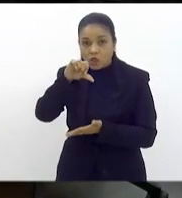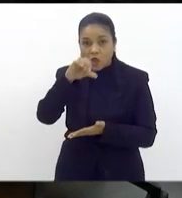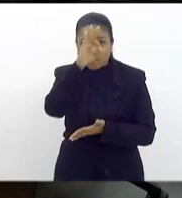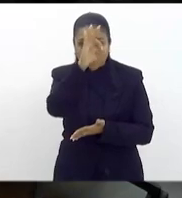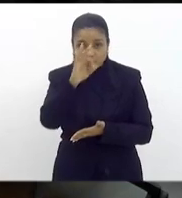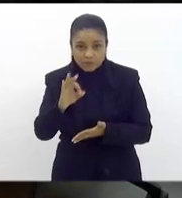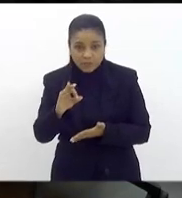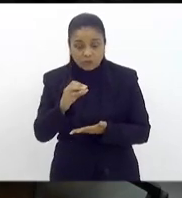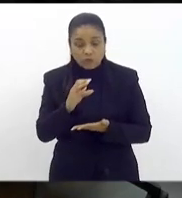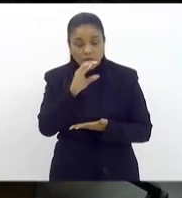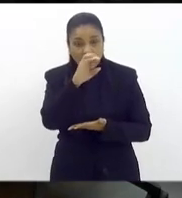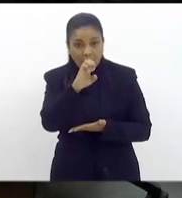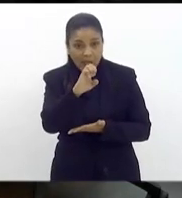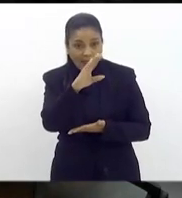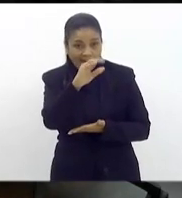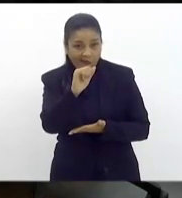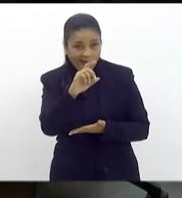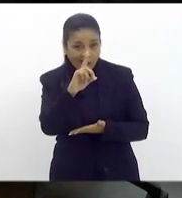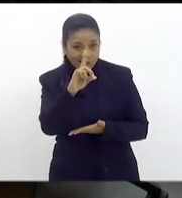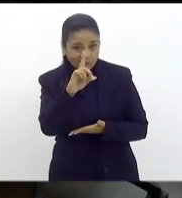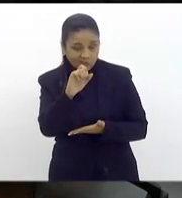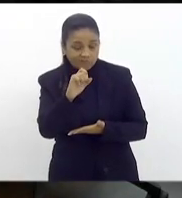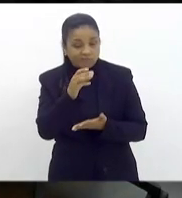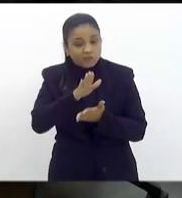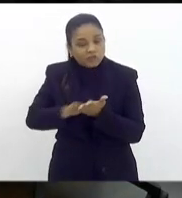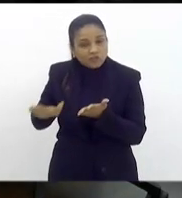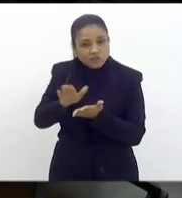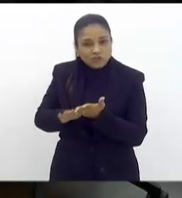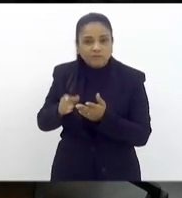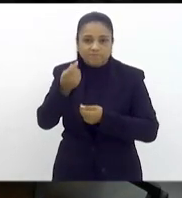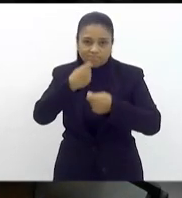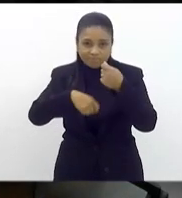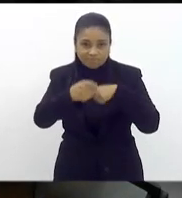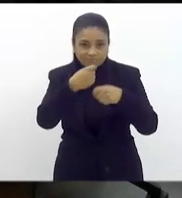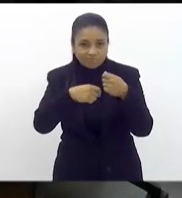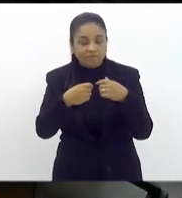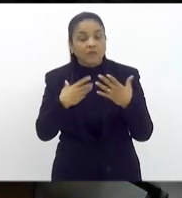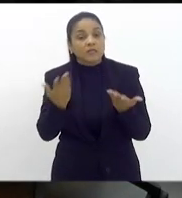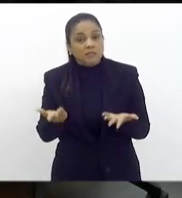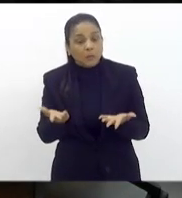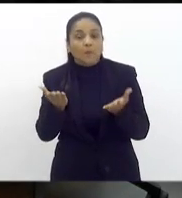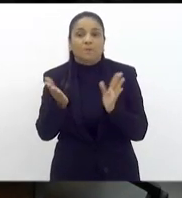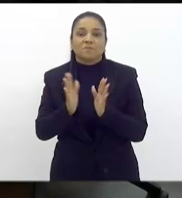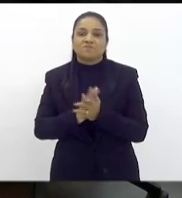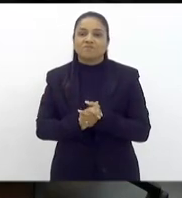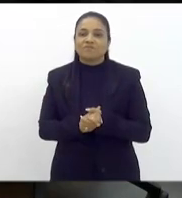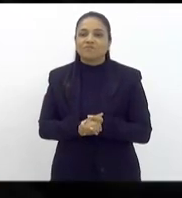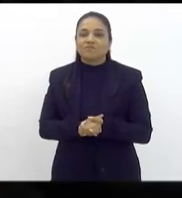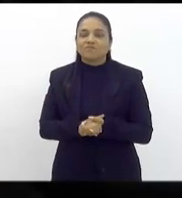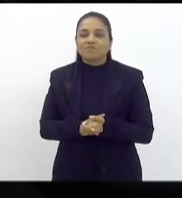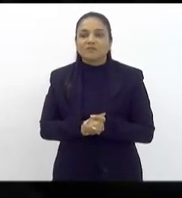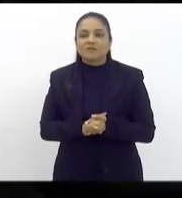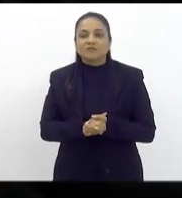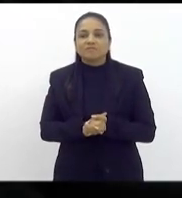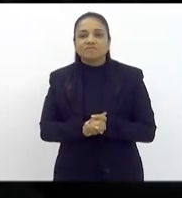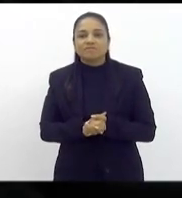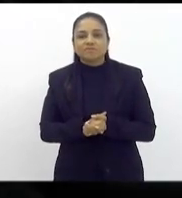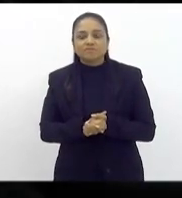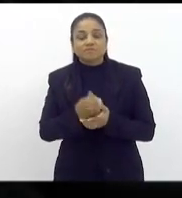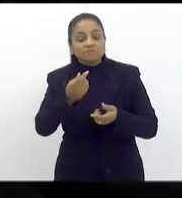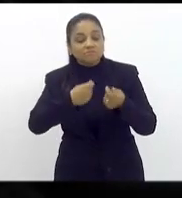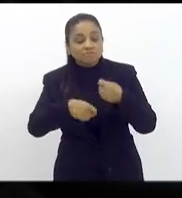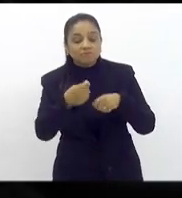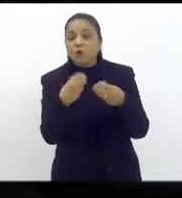fica para o ECAD para despesas administrativas. Qual a natureza jurídica do ECAD? Bem, isso eu posso responder porque também